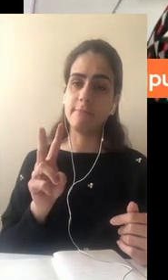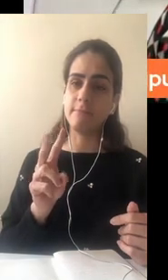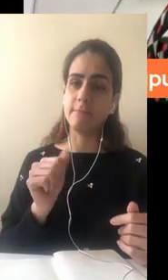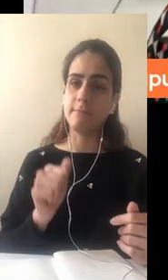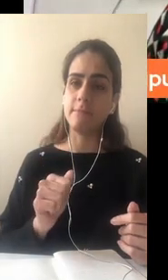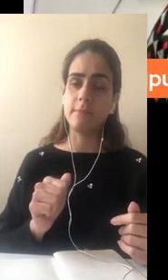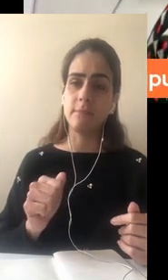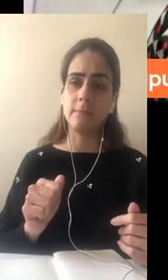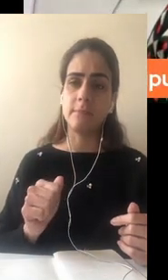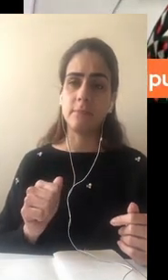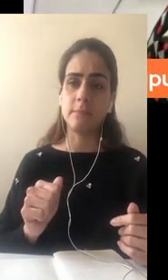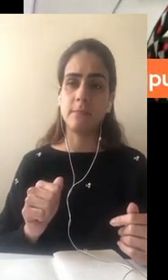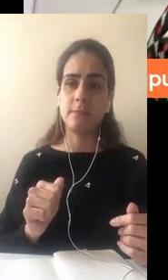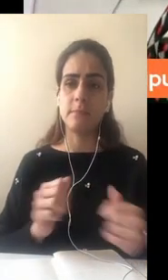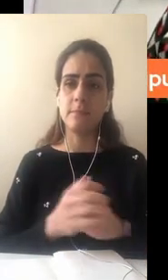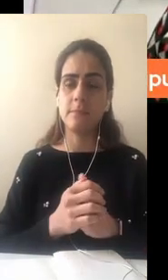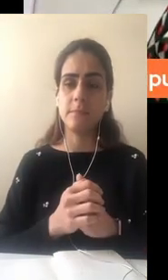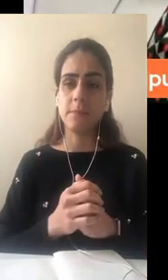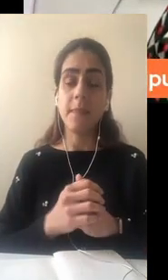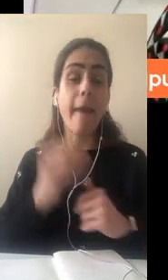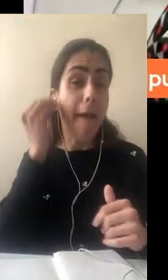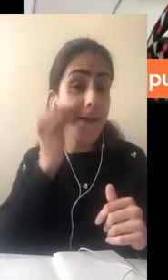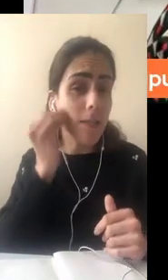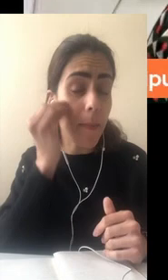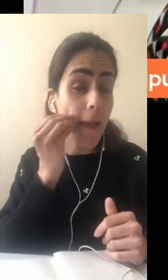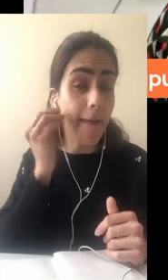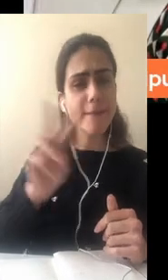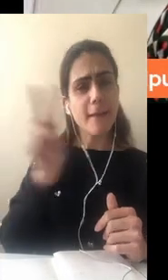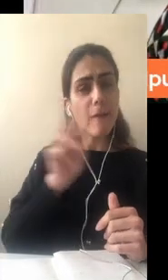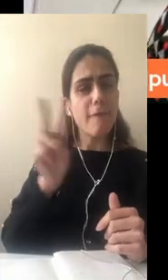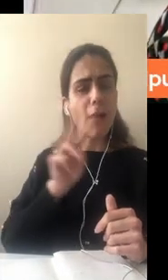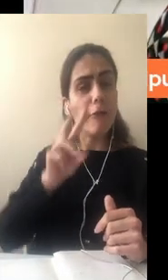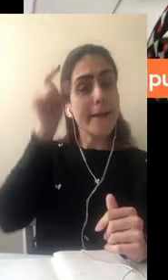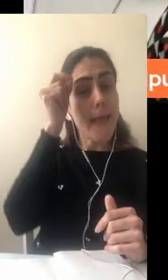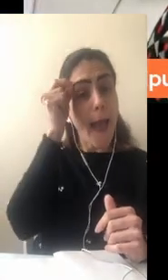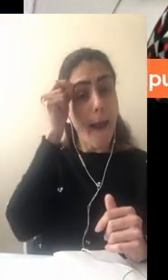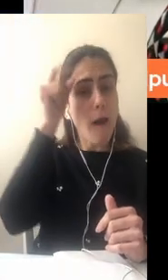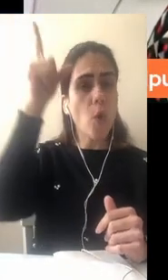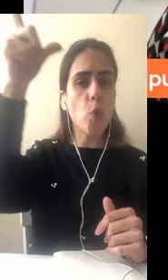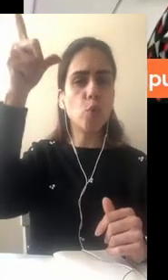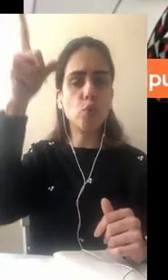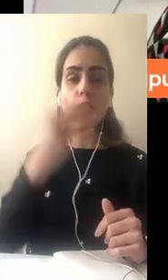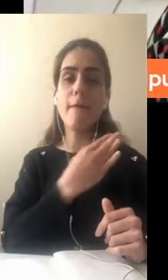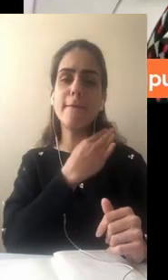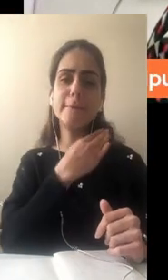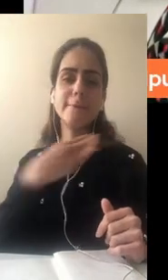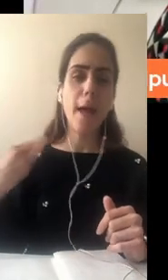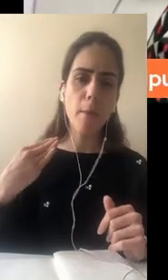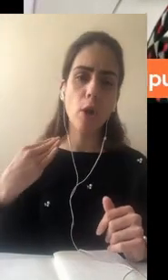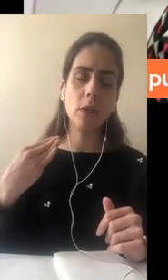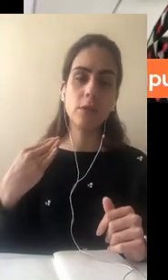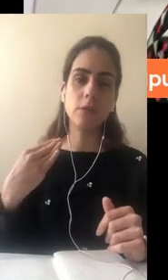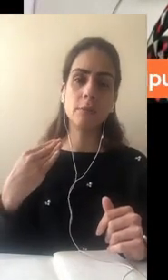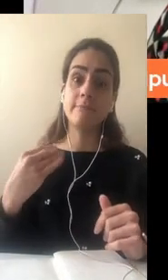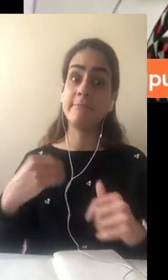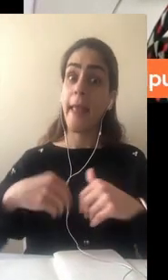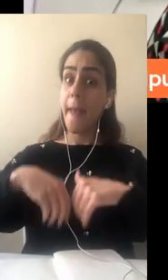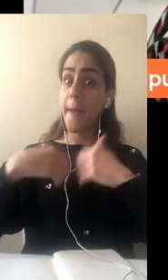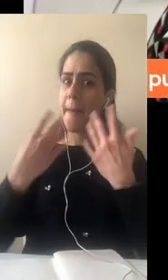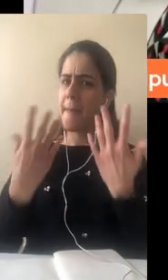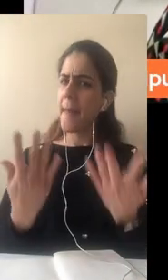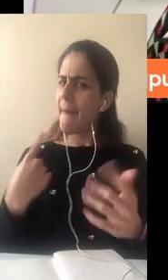bom significado e boa importância para a cultura da morte. Só que a gente não quer que eles